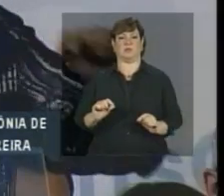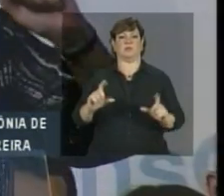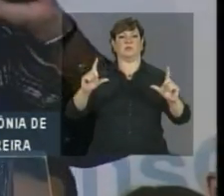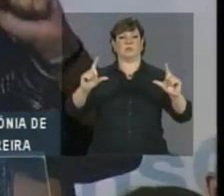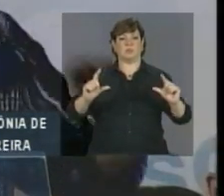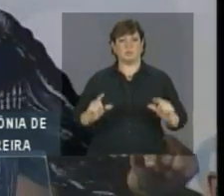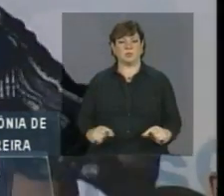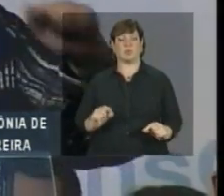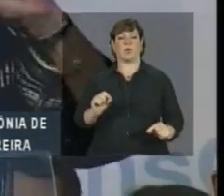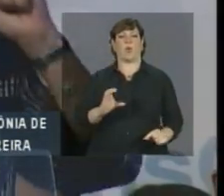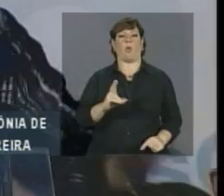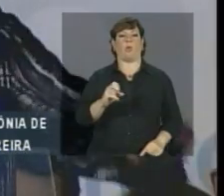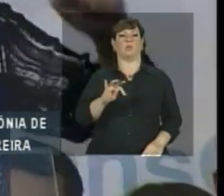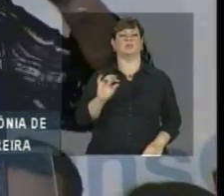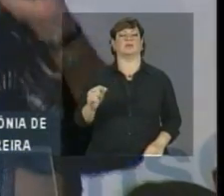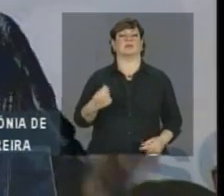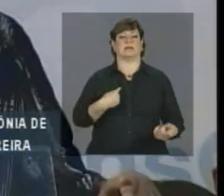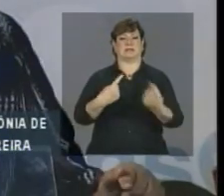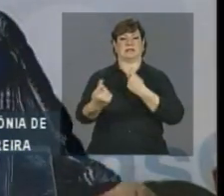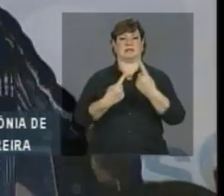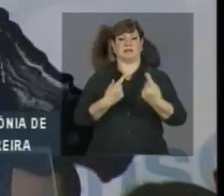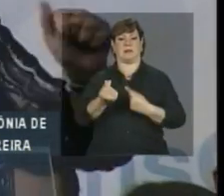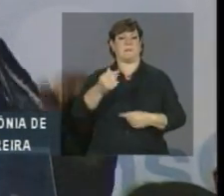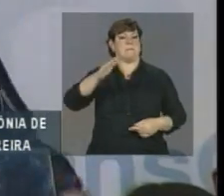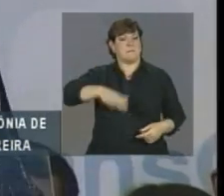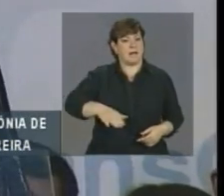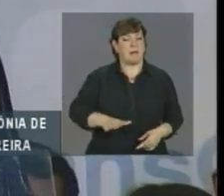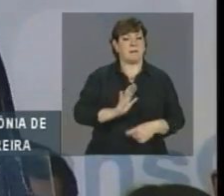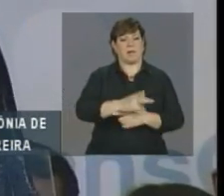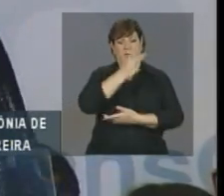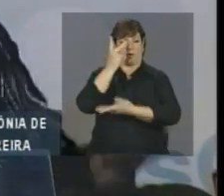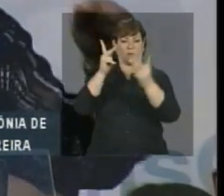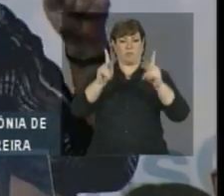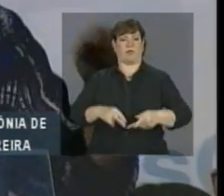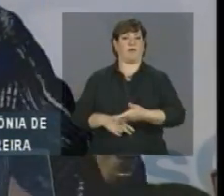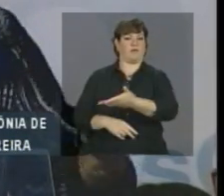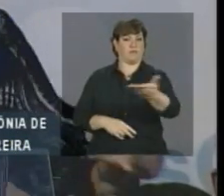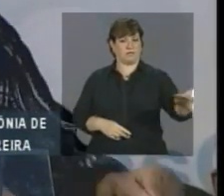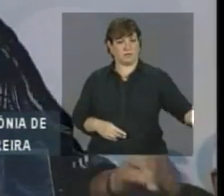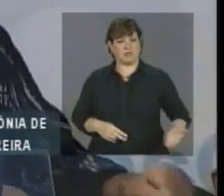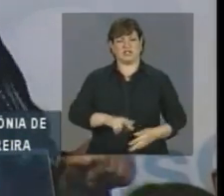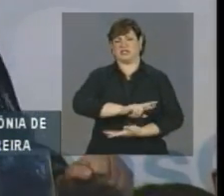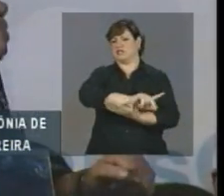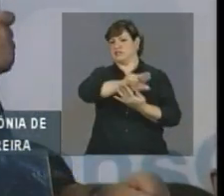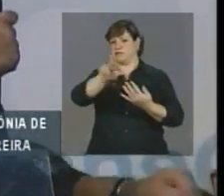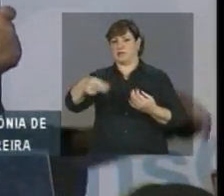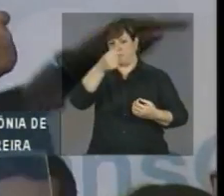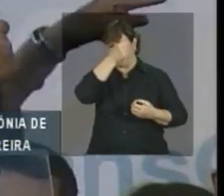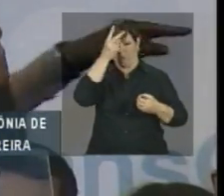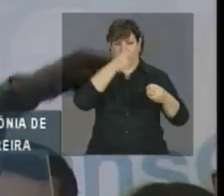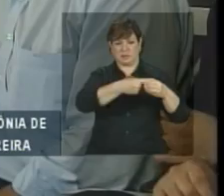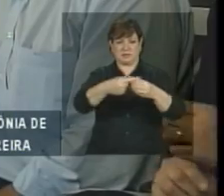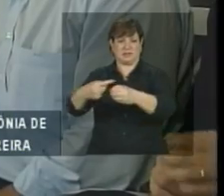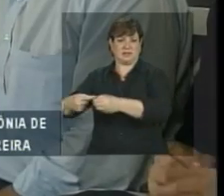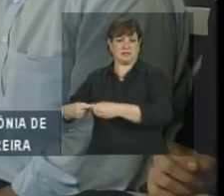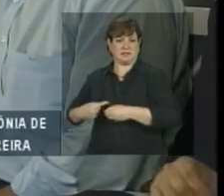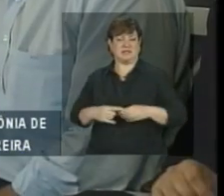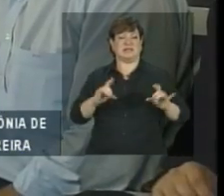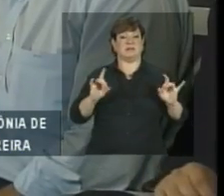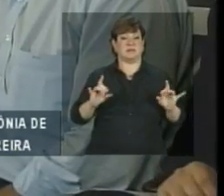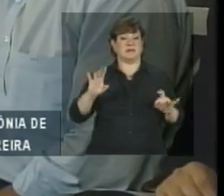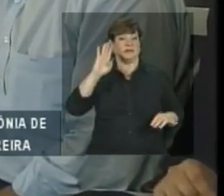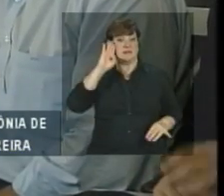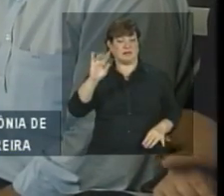diminuir o custo do transporte urbano para a população dos diferentes municípios,